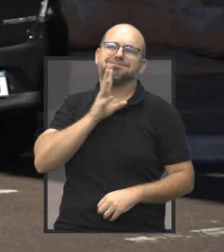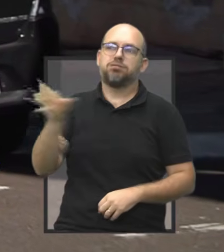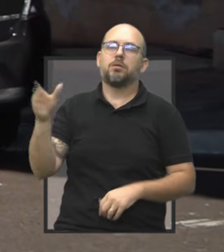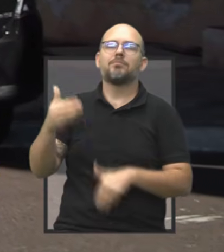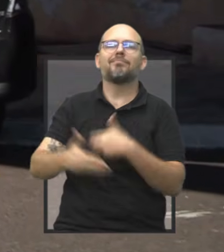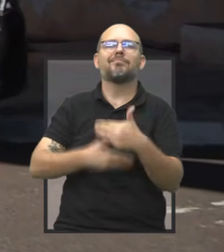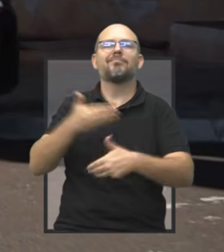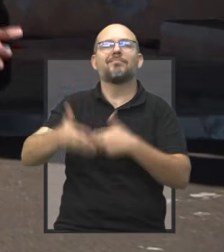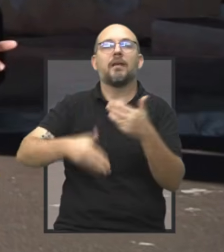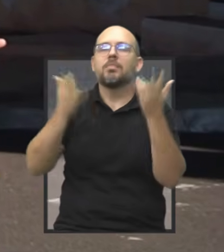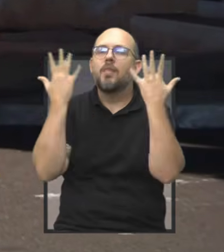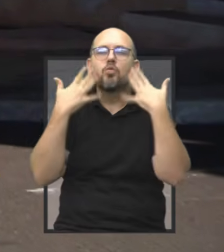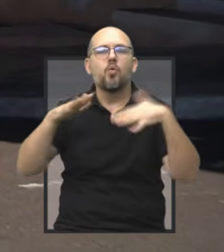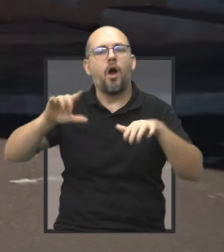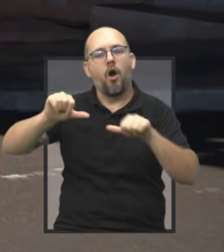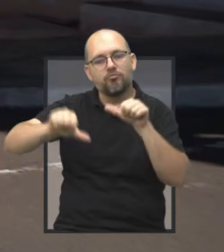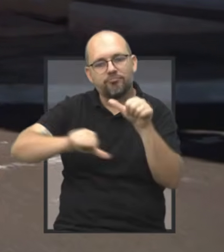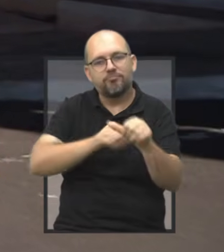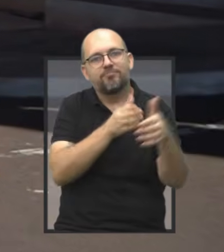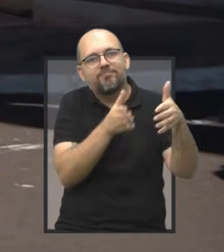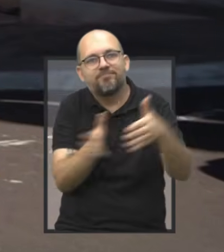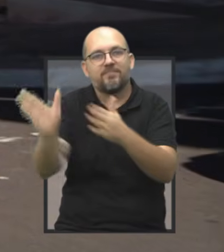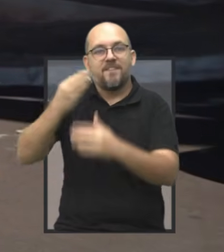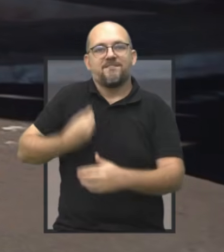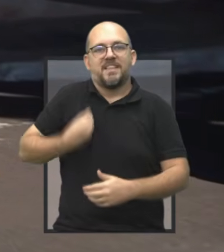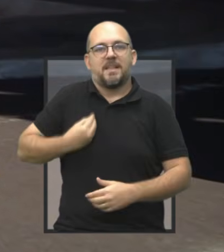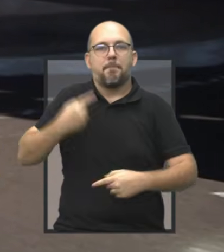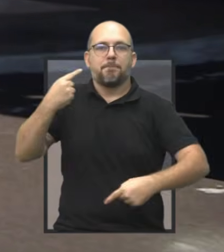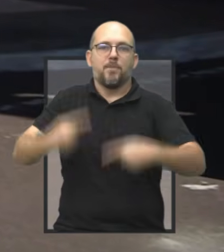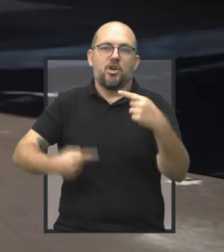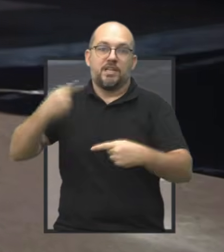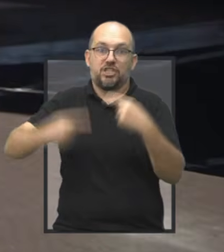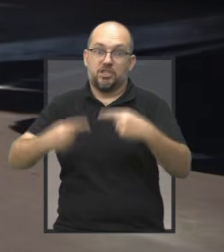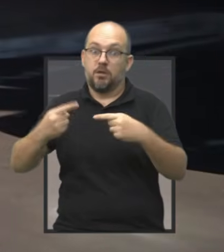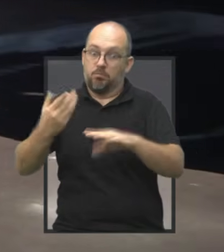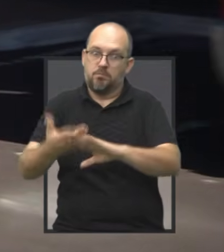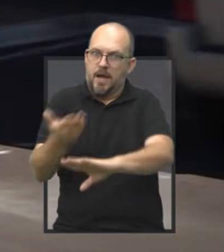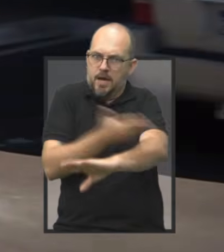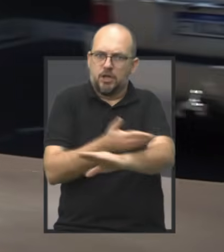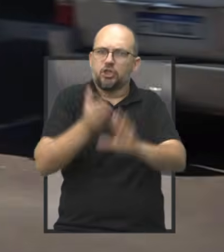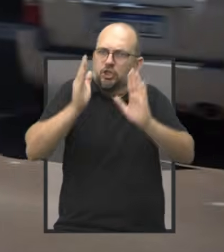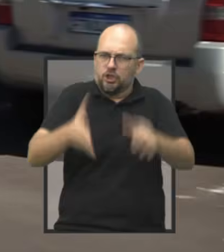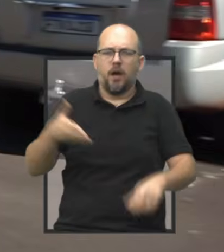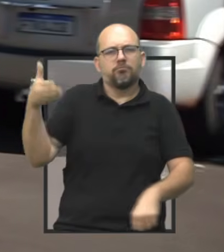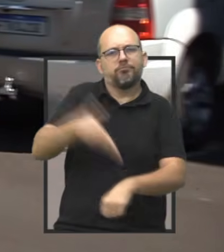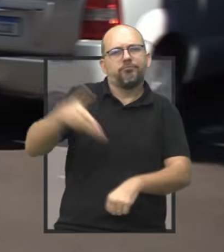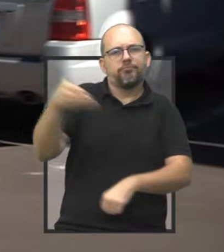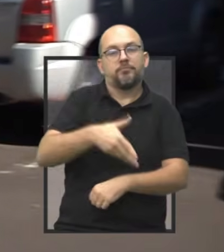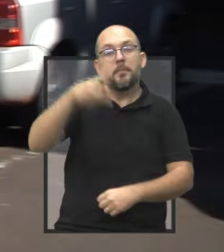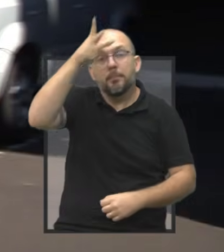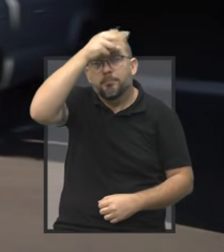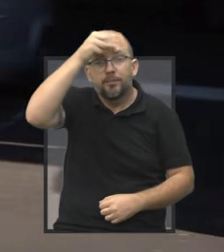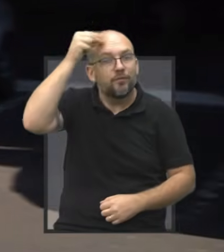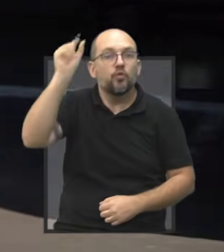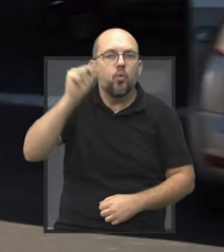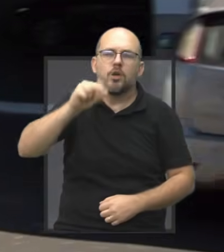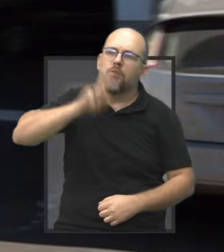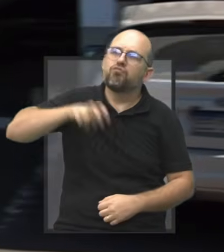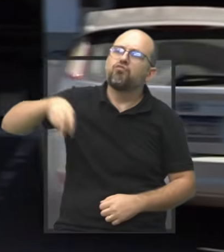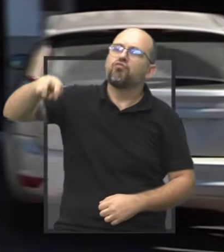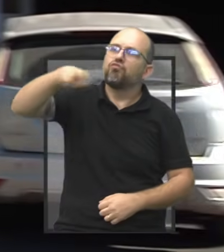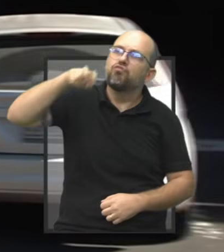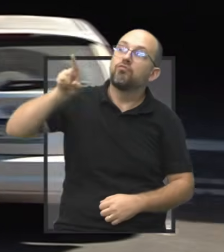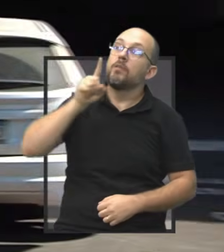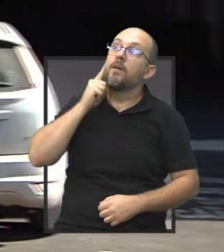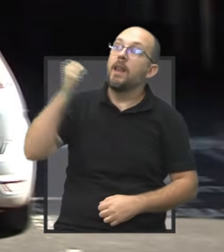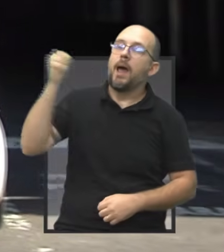política foi algo natural. Aliás, antes mesmo disso, o motorista do povo já fazia política. Ele subia a rampa aqui da prefeitura